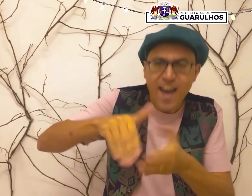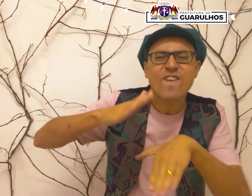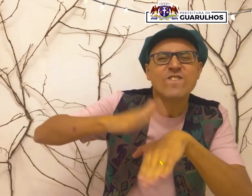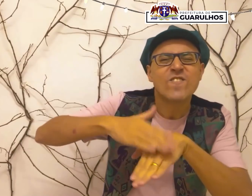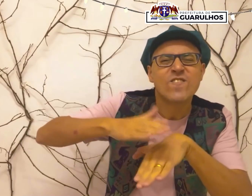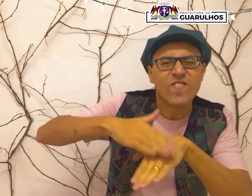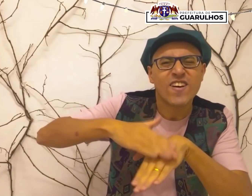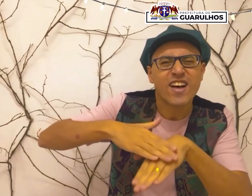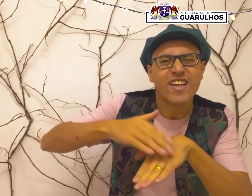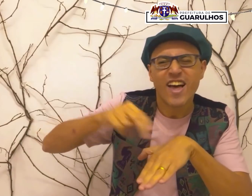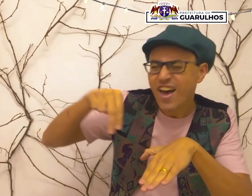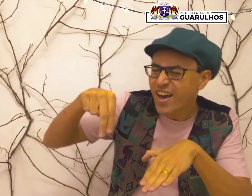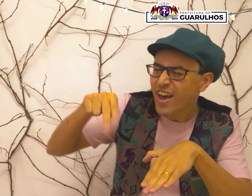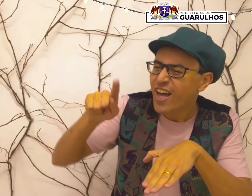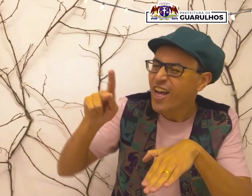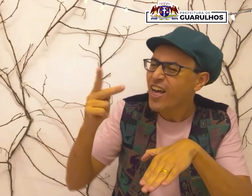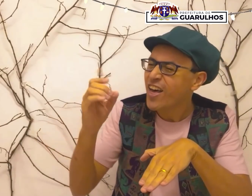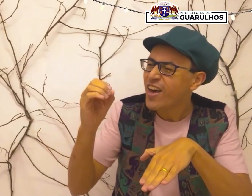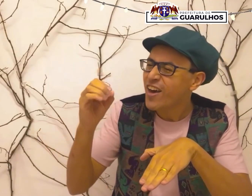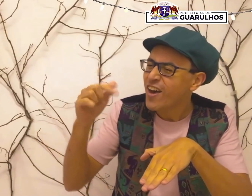cortar e fazer o